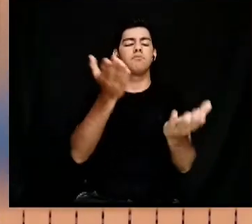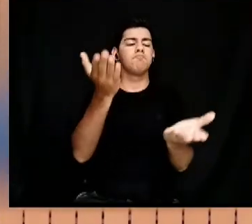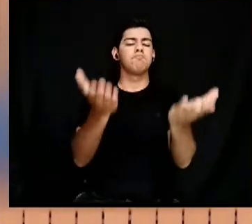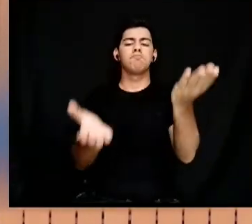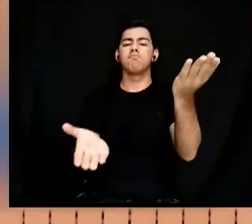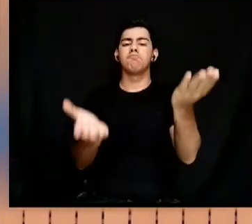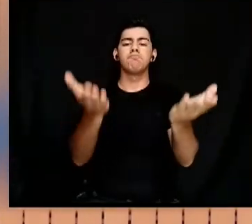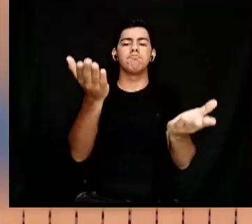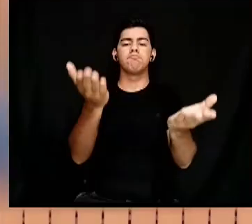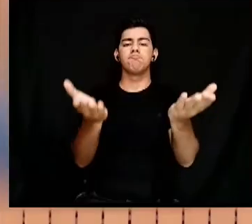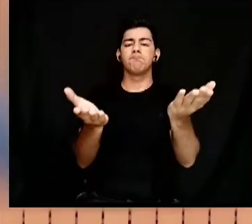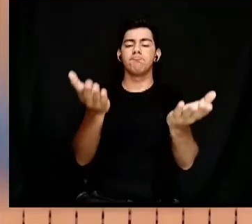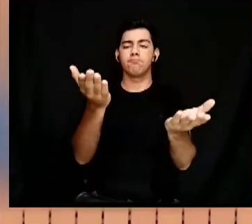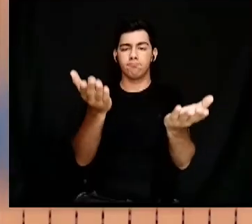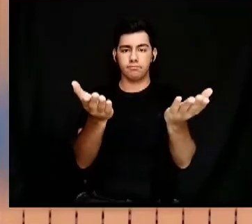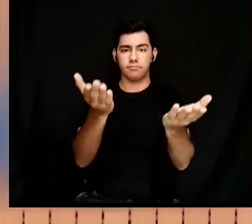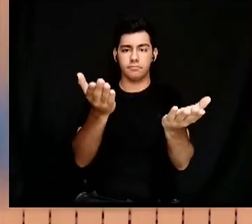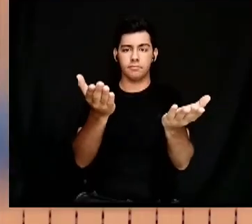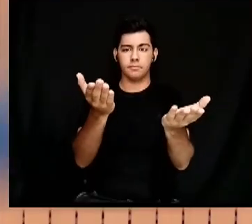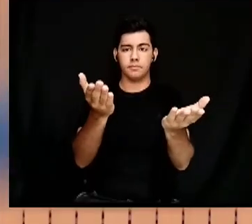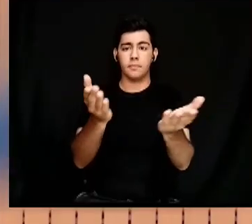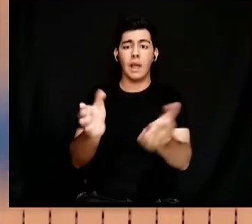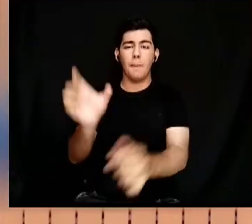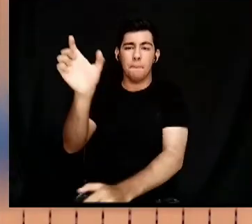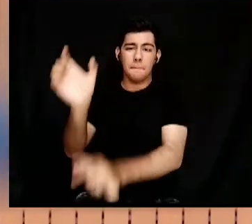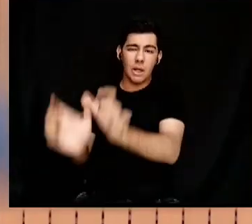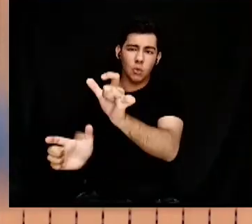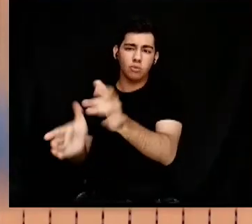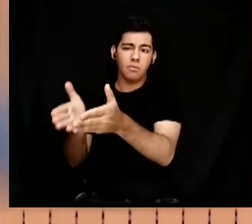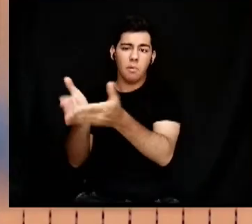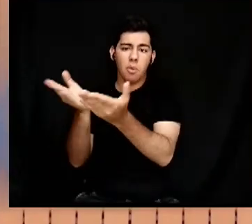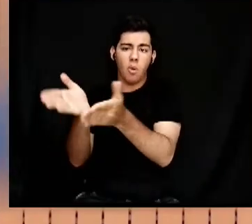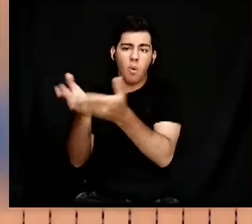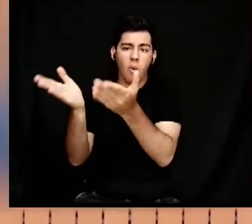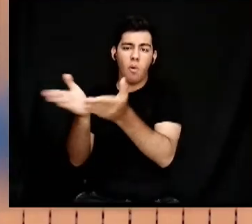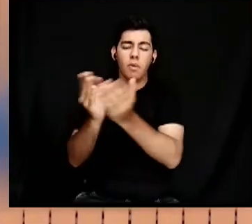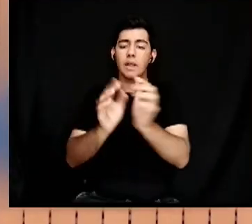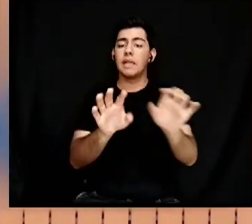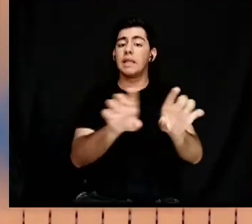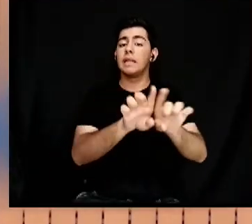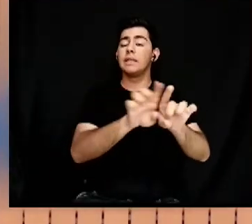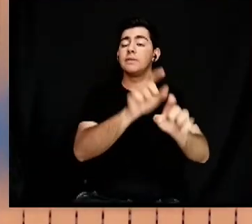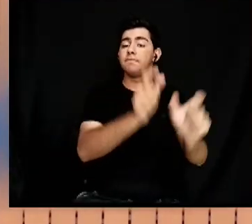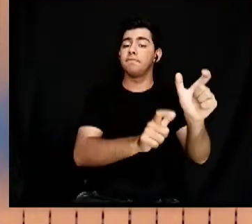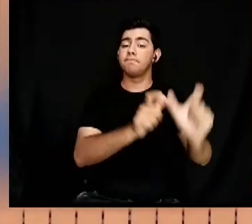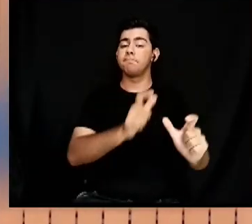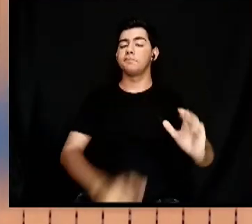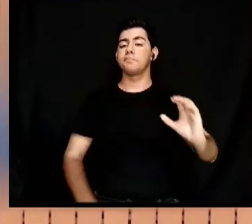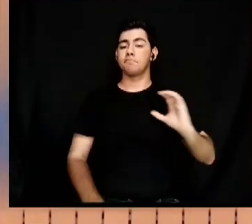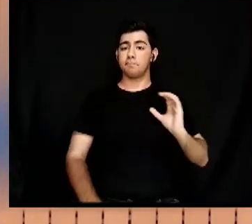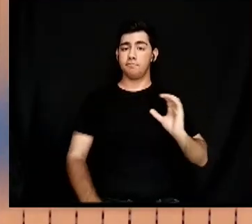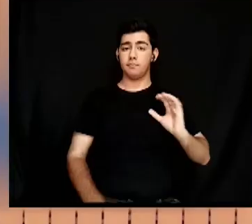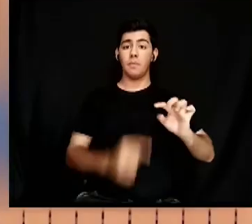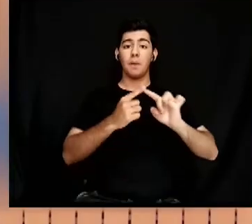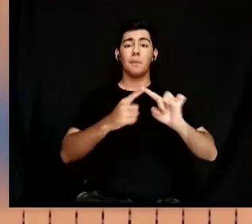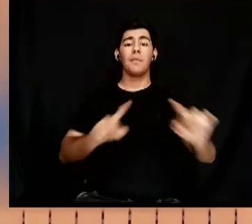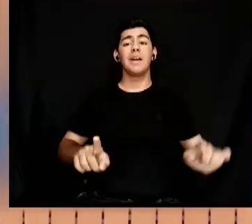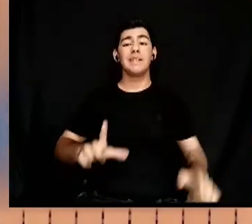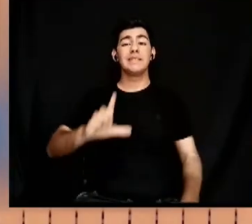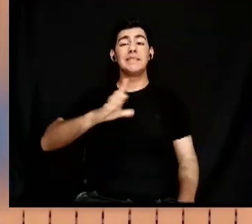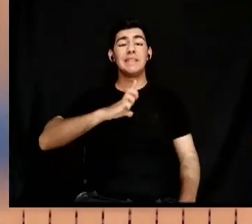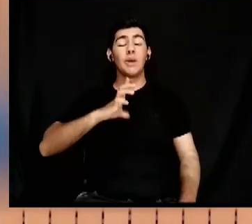menos favorecidos e os mais favorecidos, mas não se deve negar o risco que um empreendedor